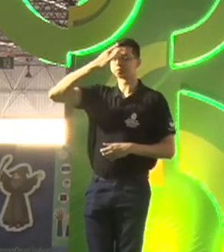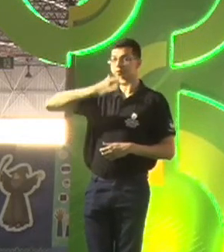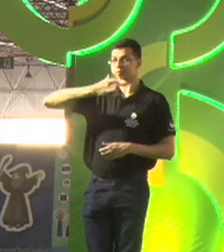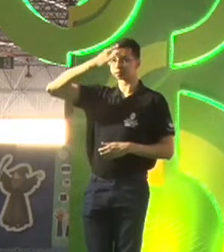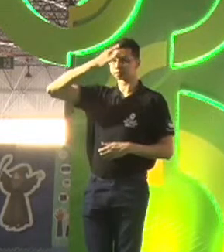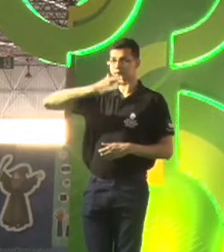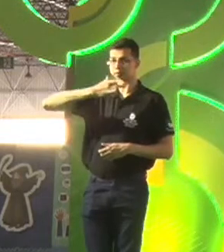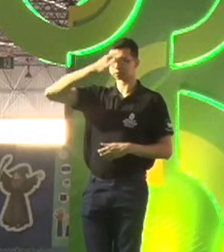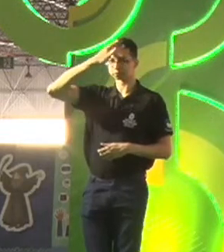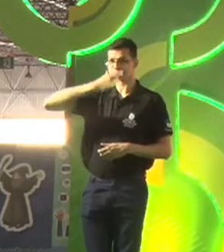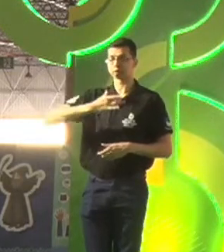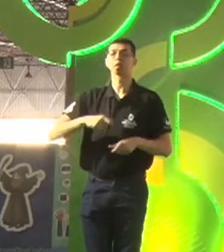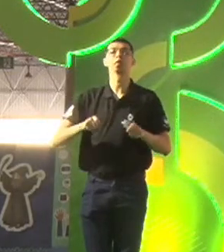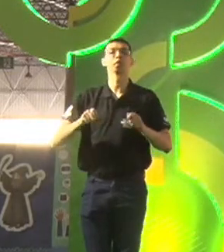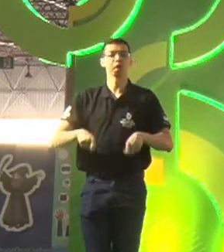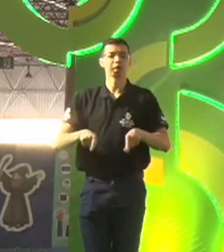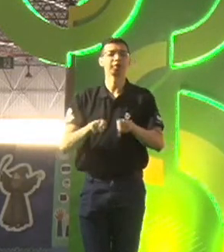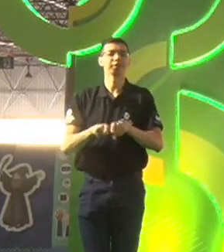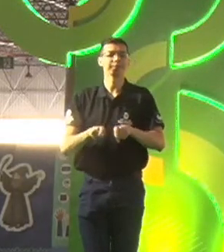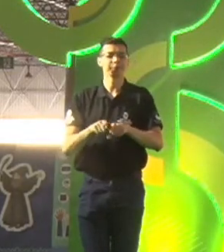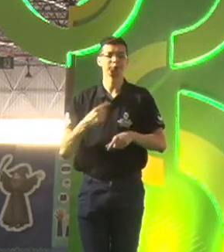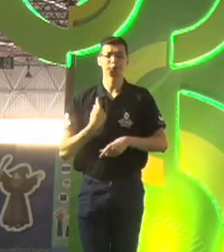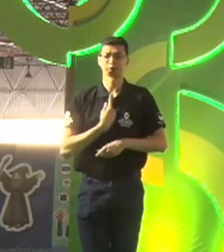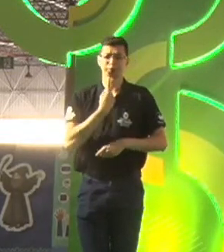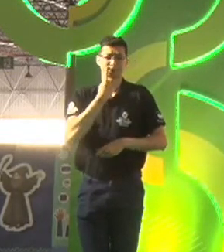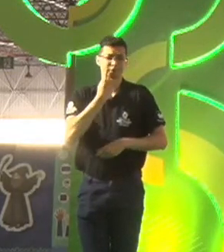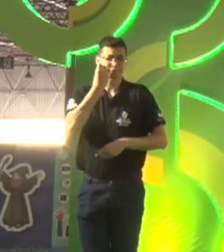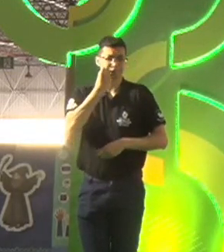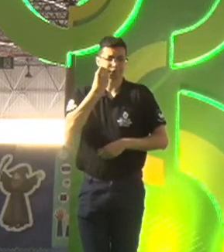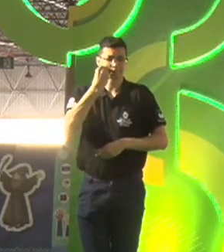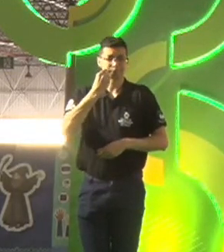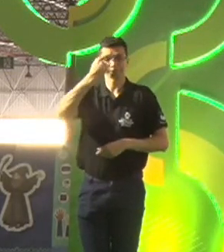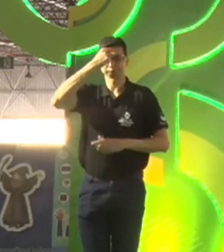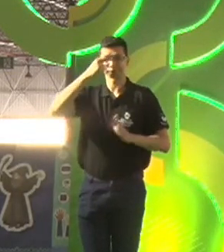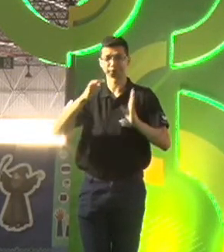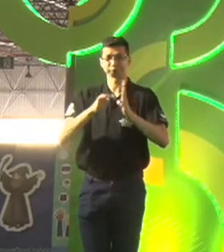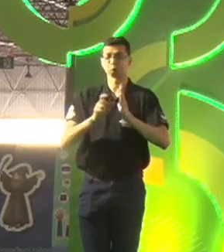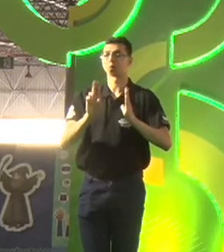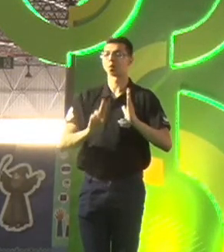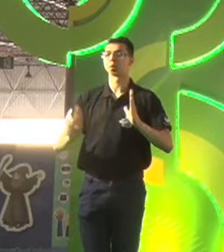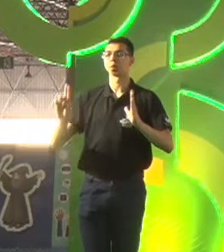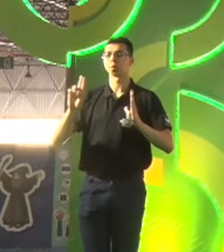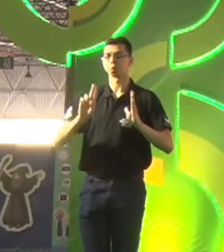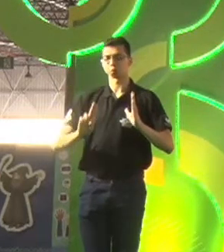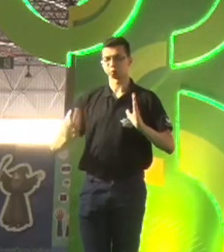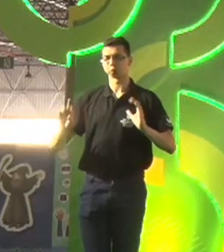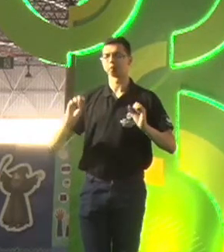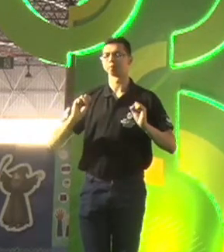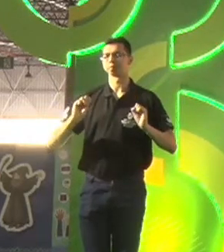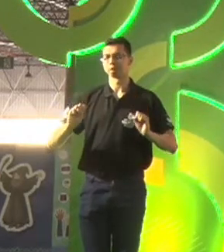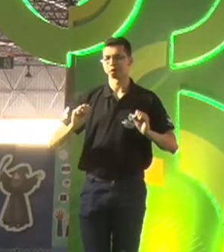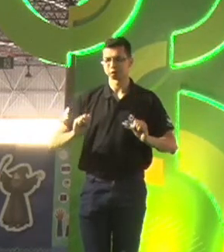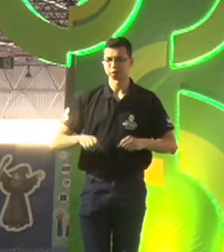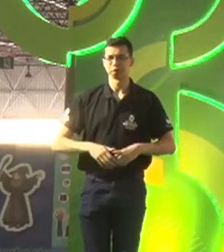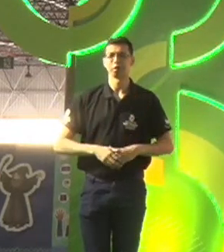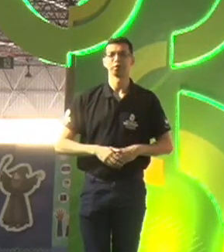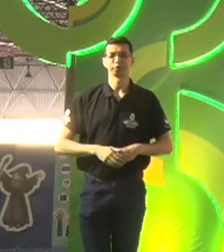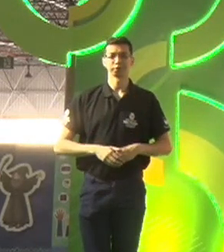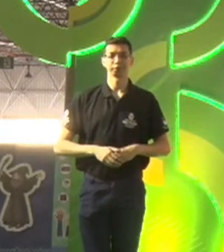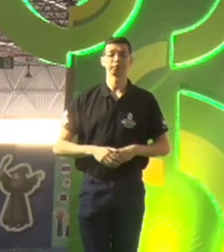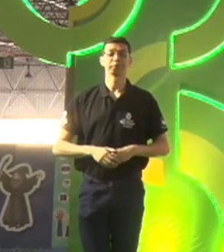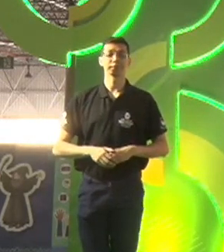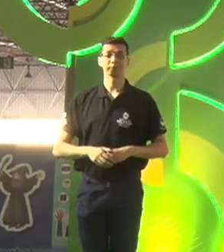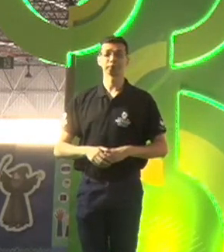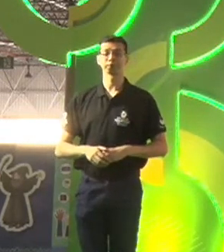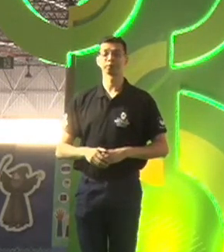E aí ele trabalha pode trabalhar isso com a inteligência artificial né para trazer mais vida semelhança reações mais espontâneas